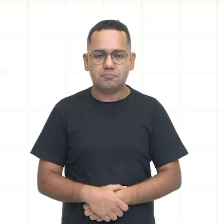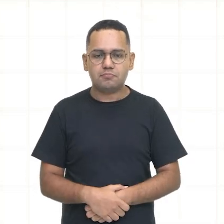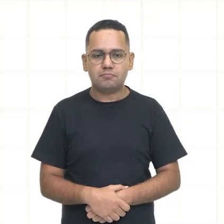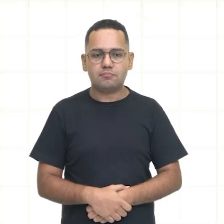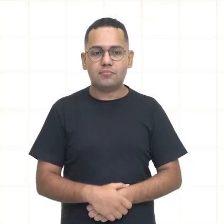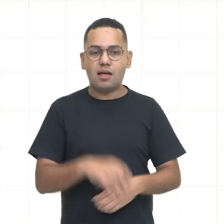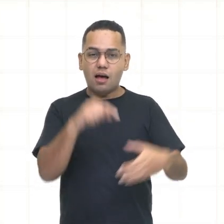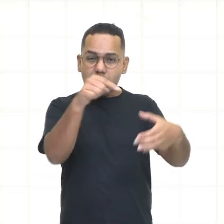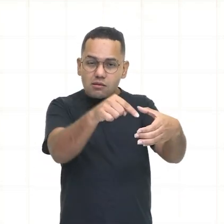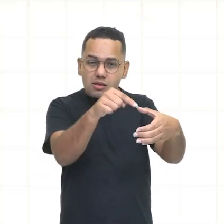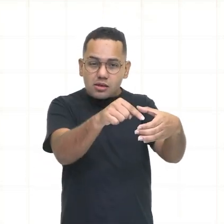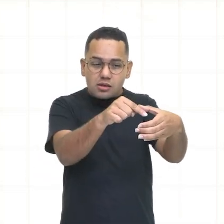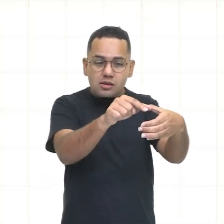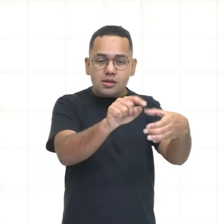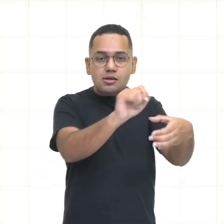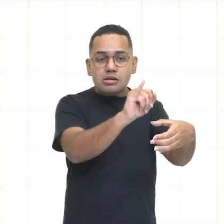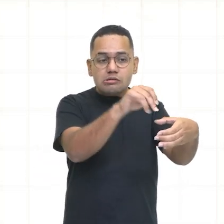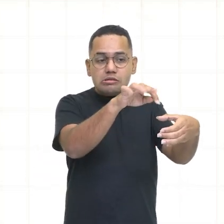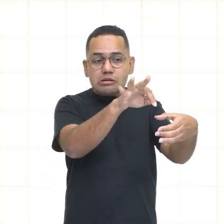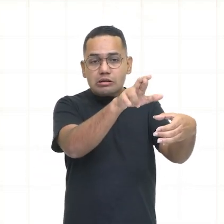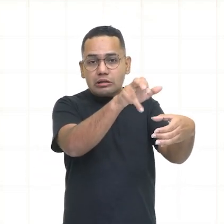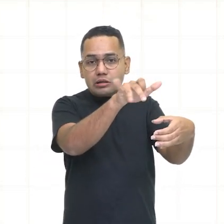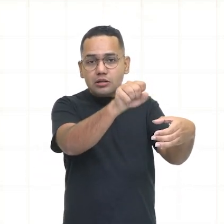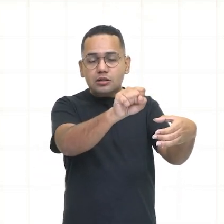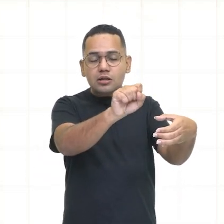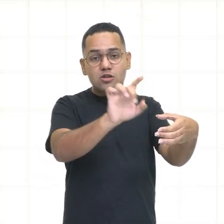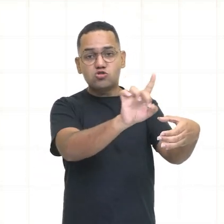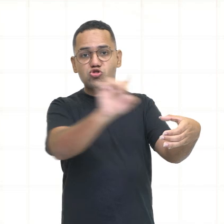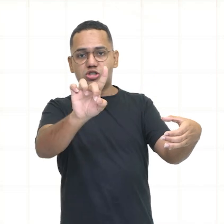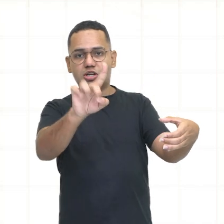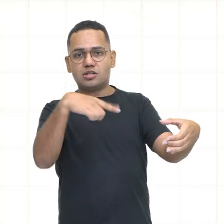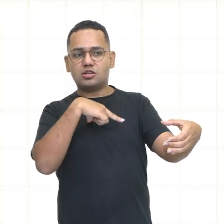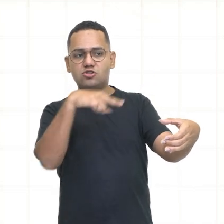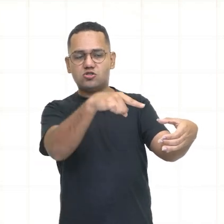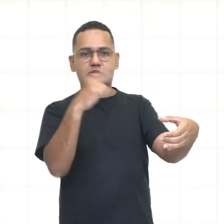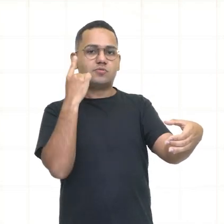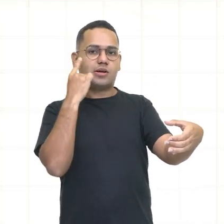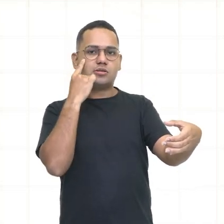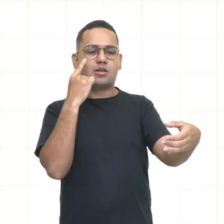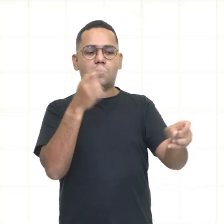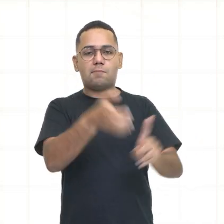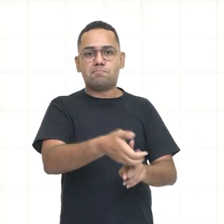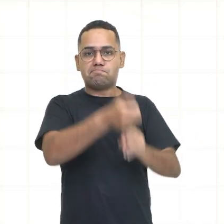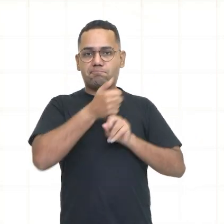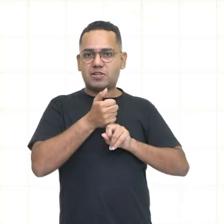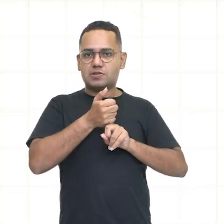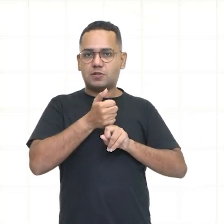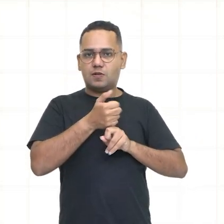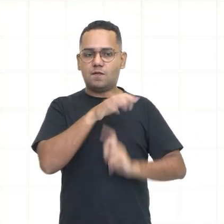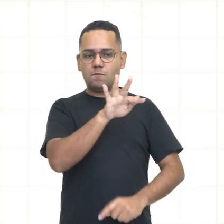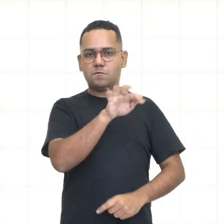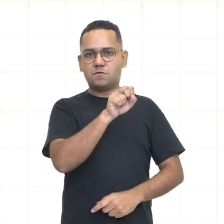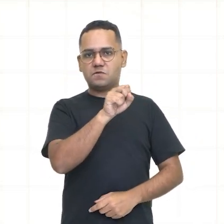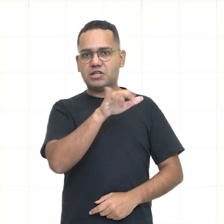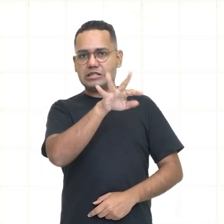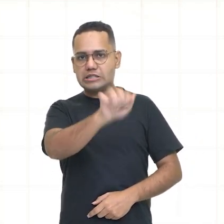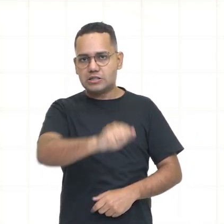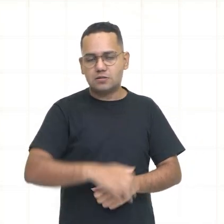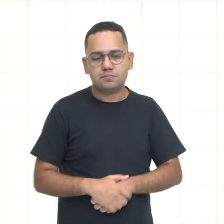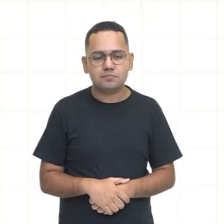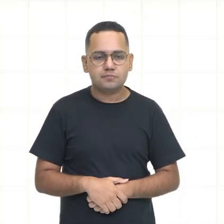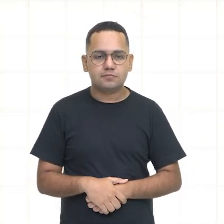integralista de extrema direita, ligado ao ideal fascista, tá, gente? Com cunho ali